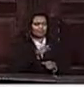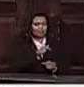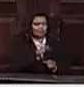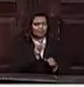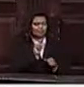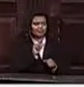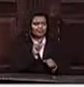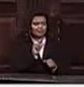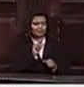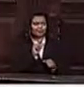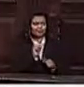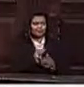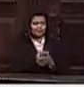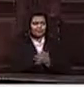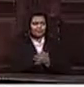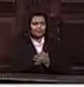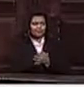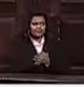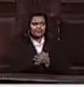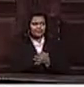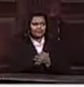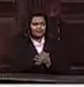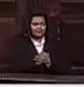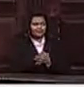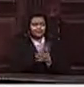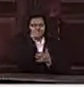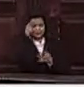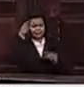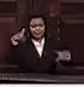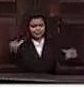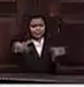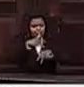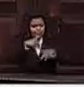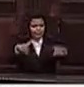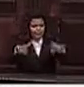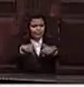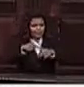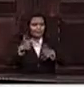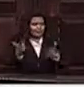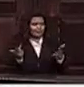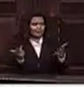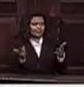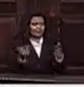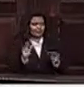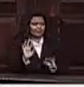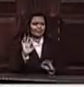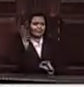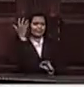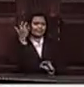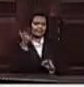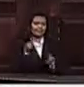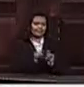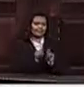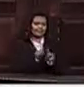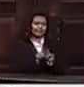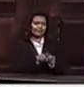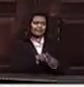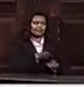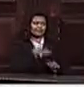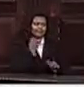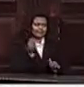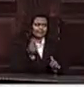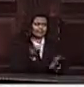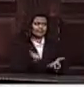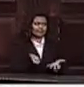Isso é extremamente cruel, não o ato de trabalhar, mas a necessidade do policial, seja civil